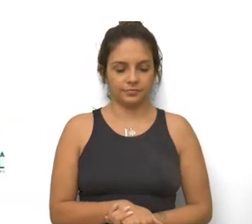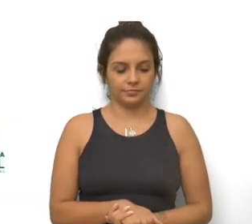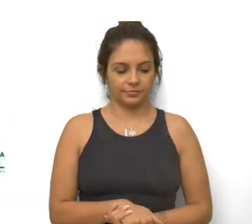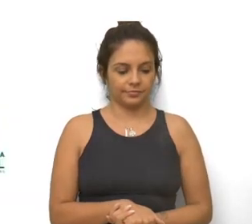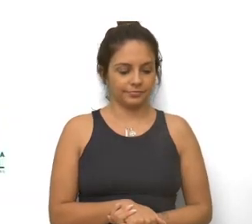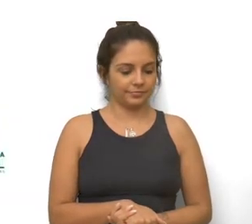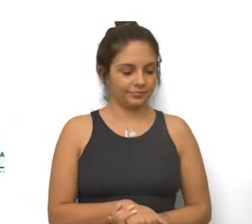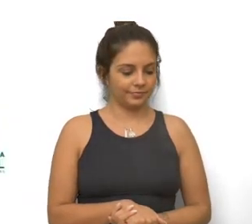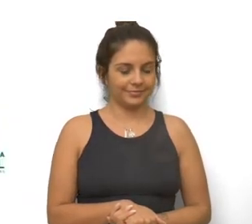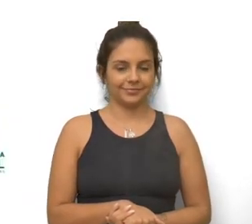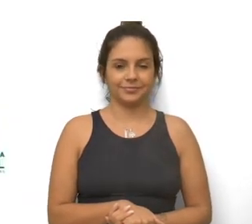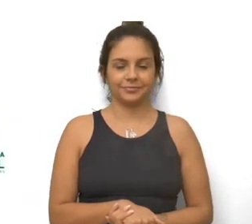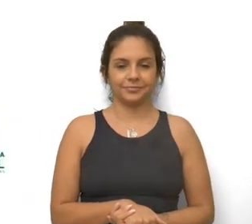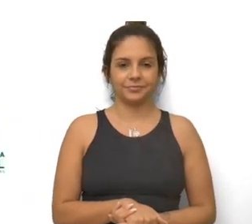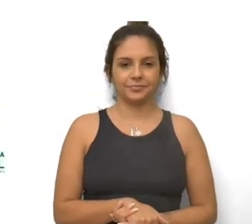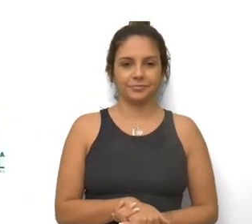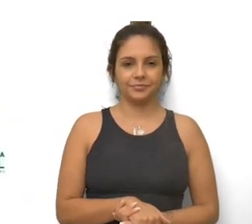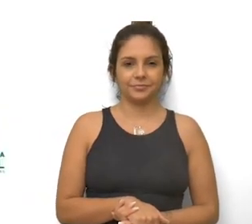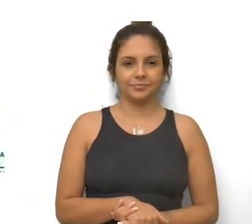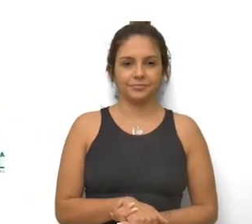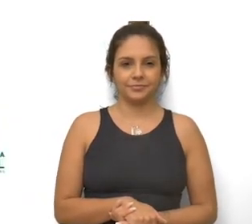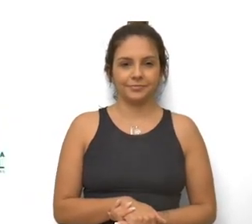Janeiro.